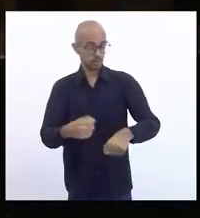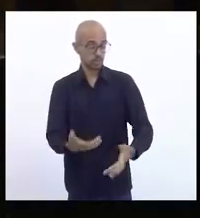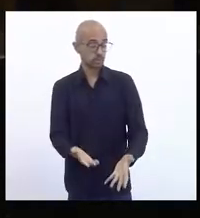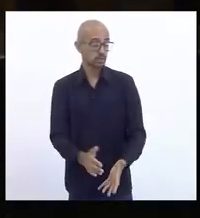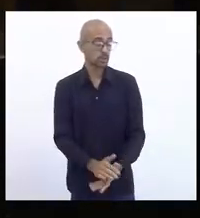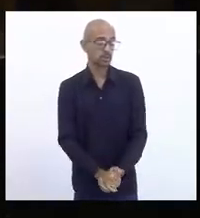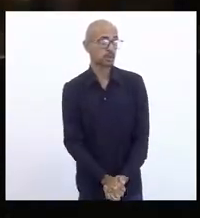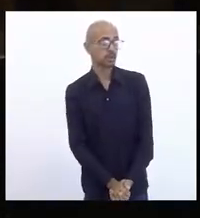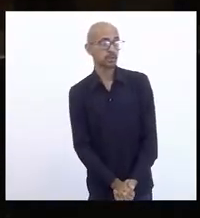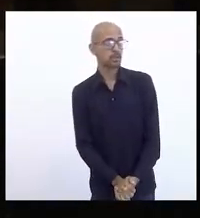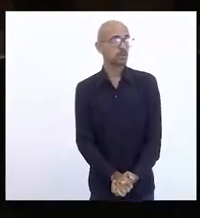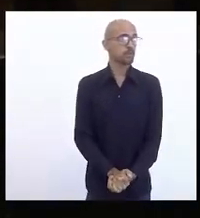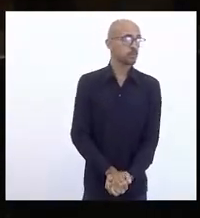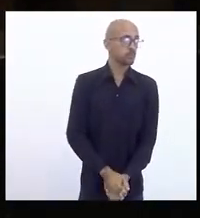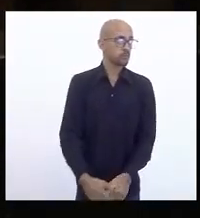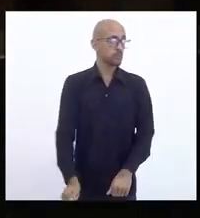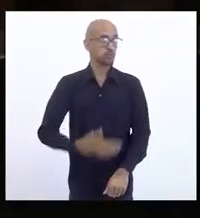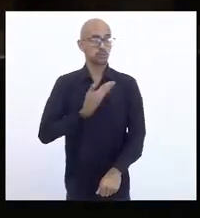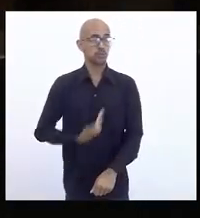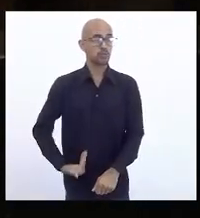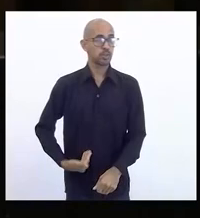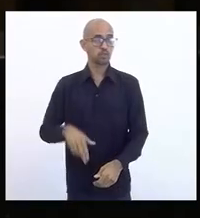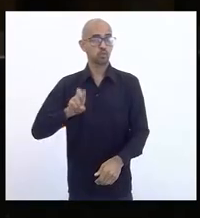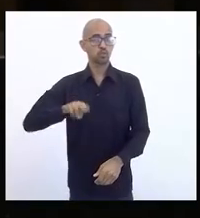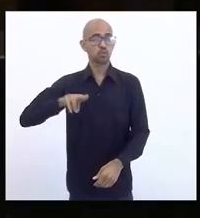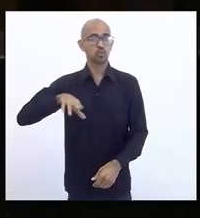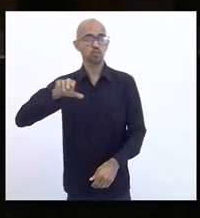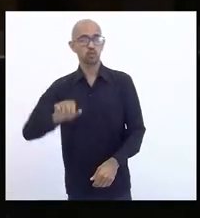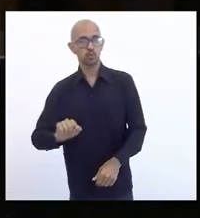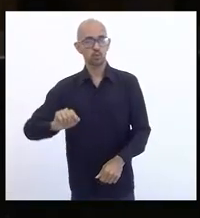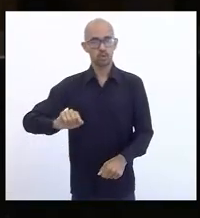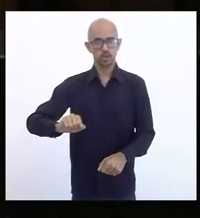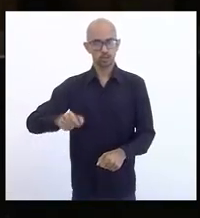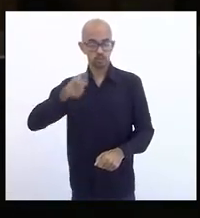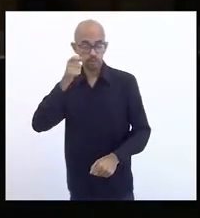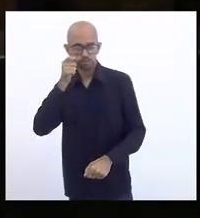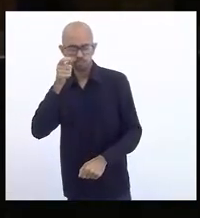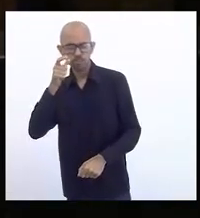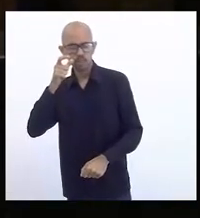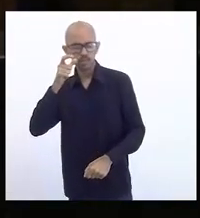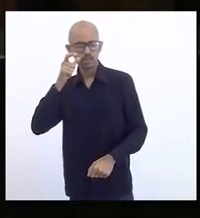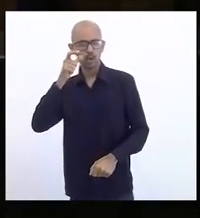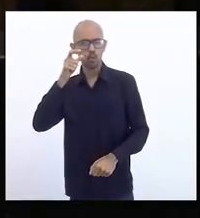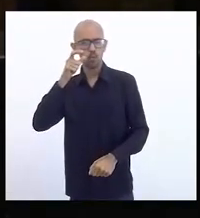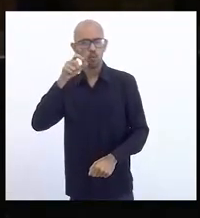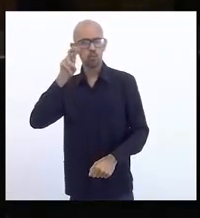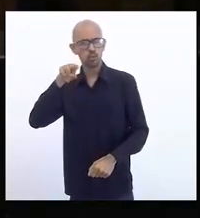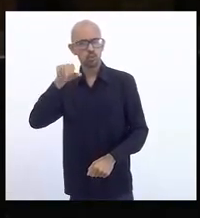precisa, e os governantes nunca estiveram atentos para isso, não tiveram este